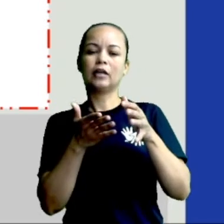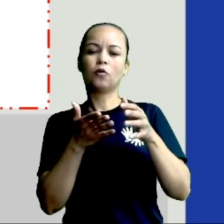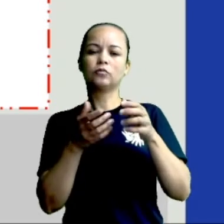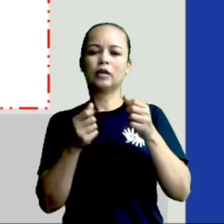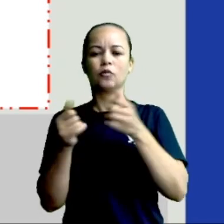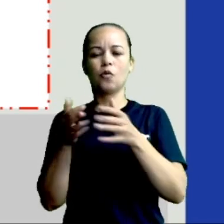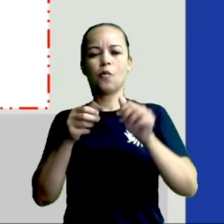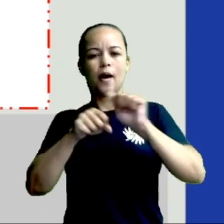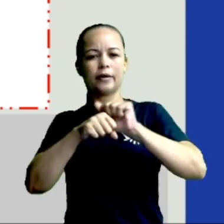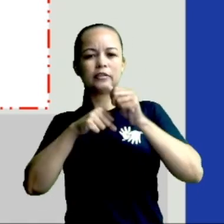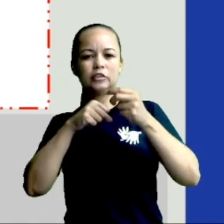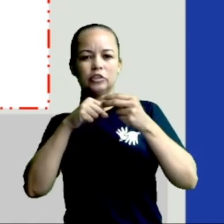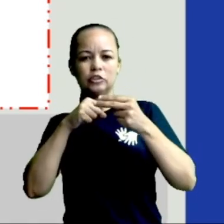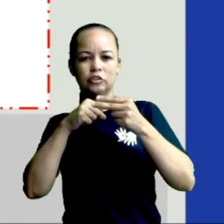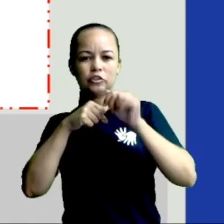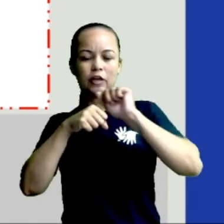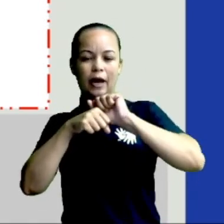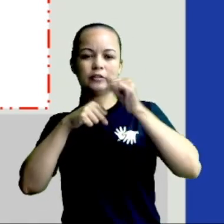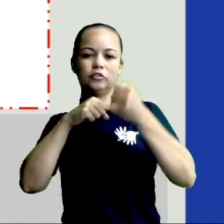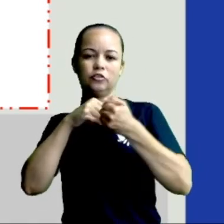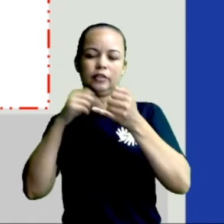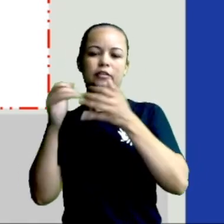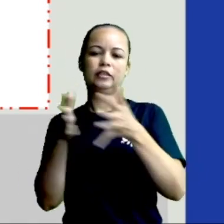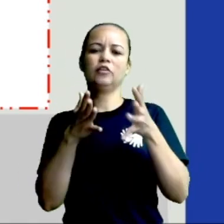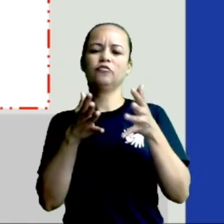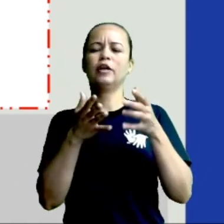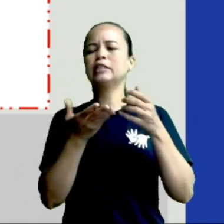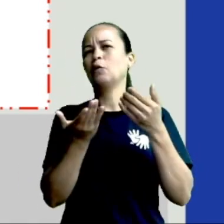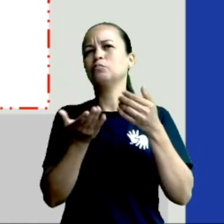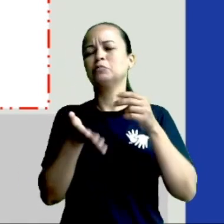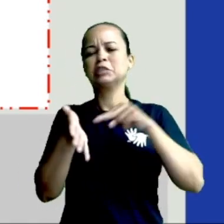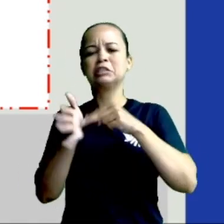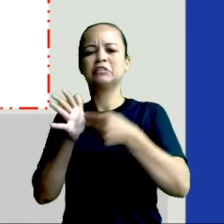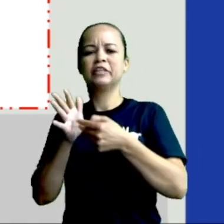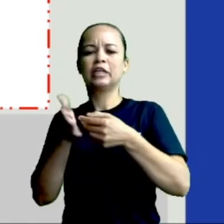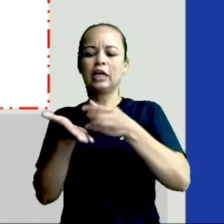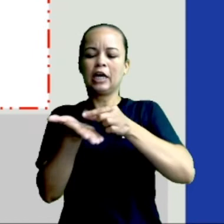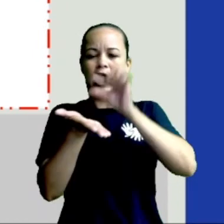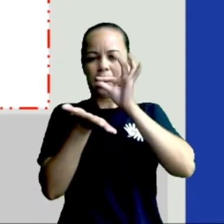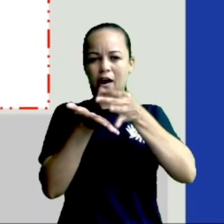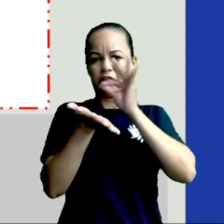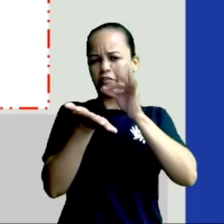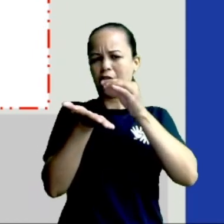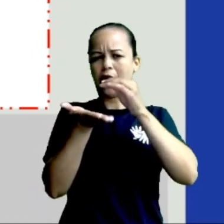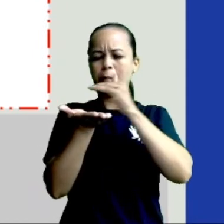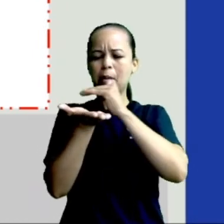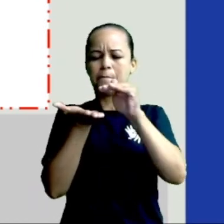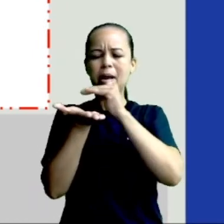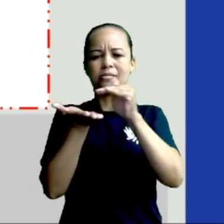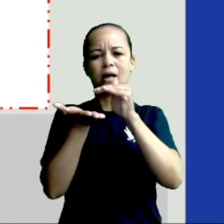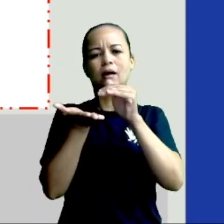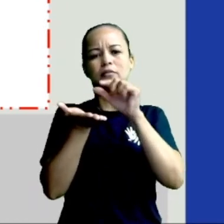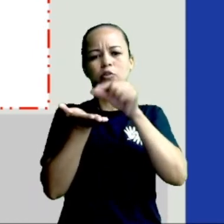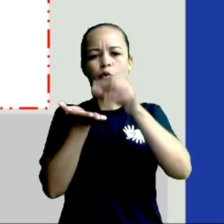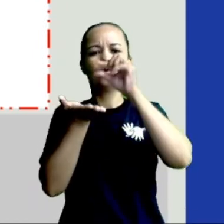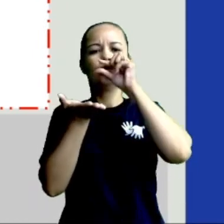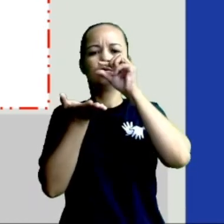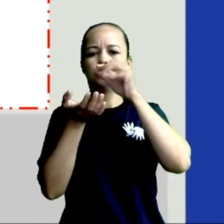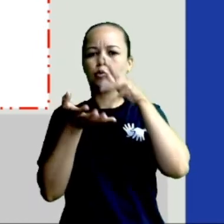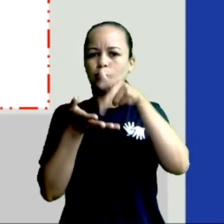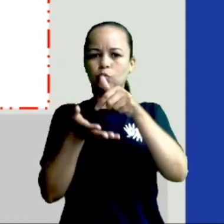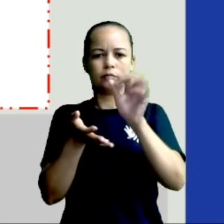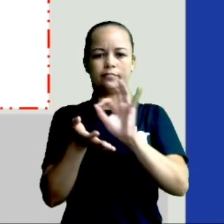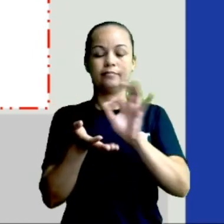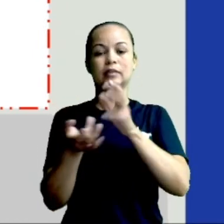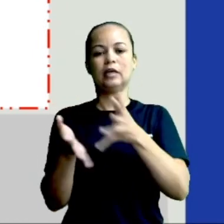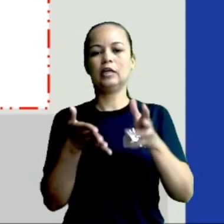está significando a metade, ou seja, eu bebi a metade, a xícara, né, de café, a metade da xícara de café. E concorda